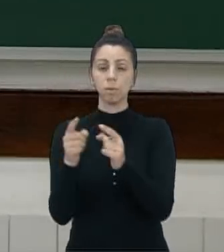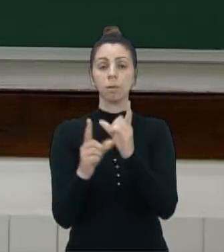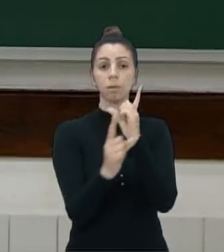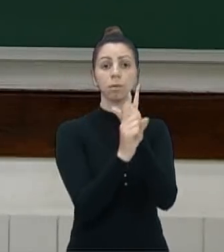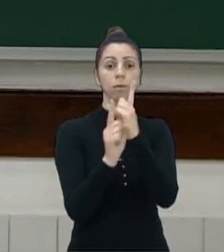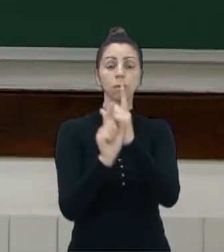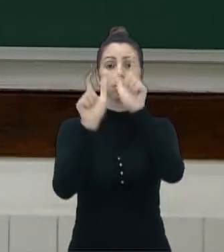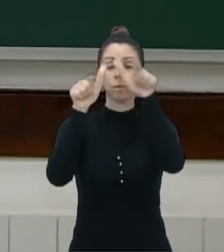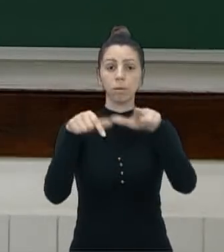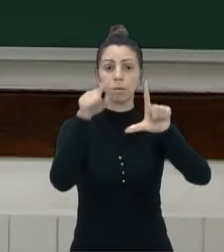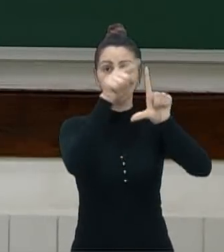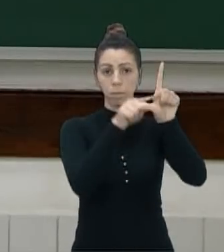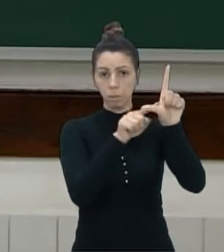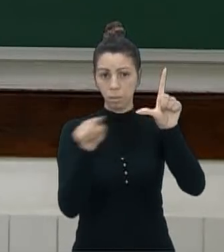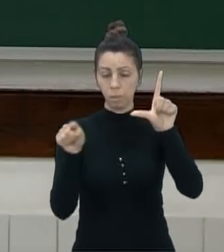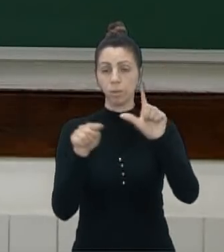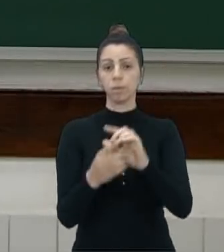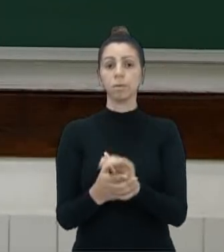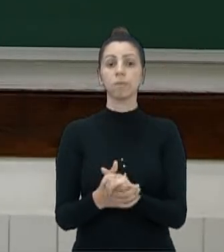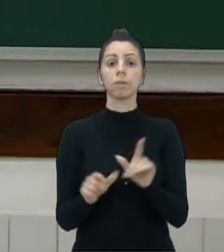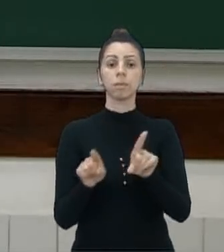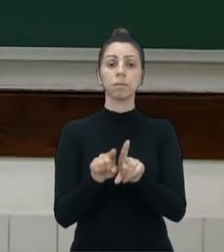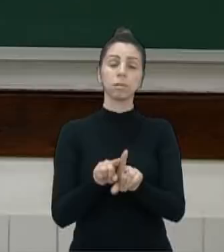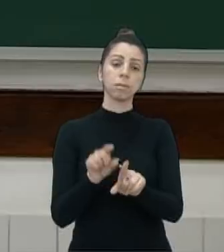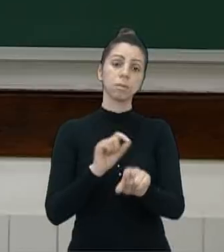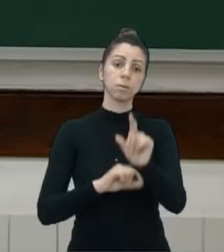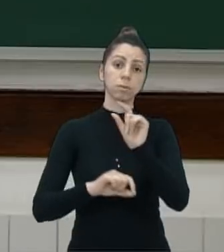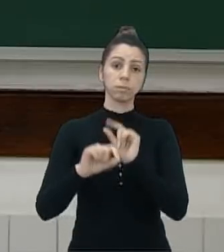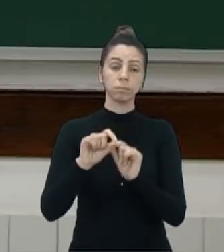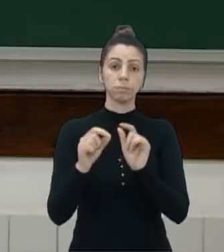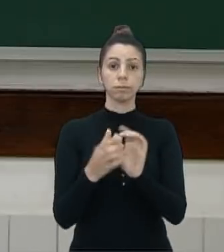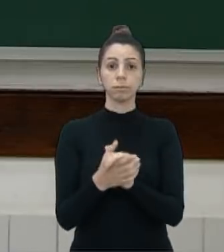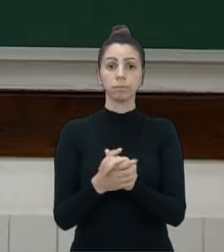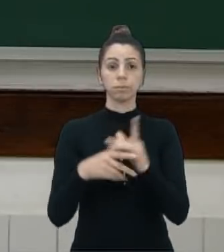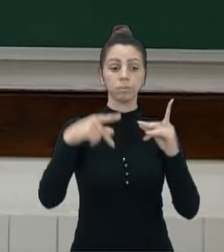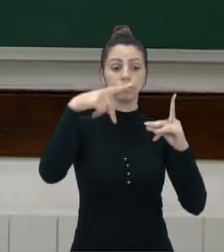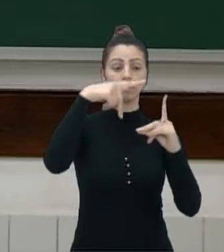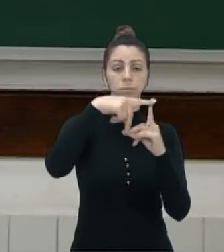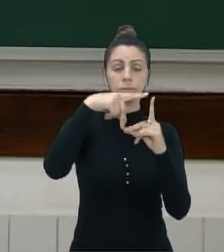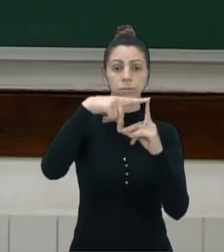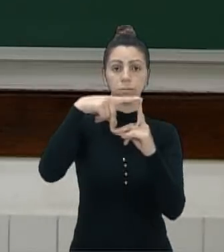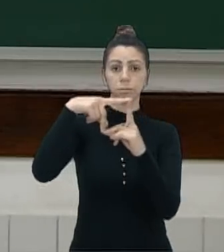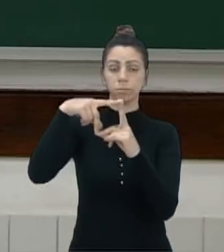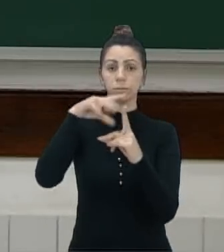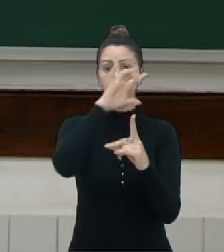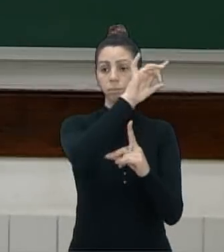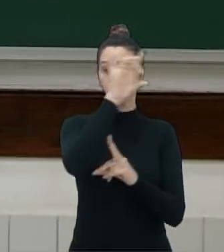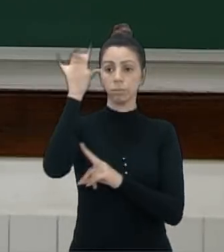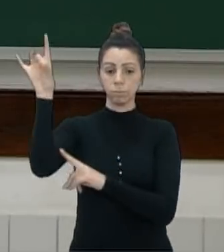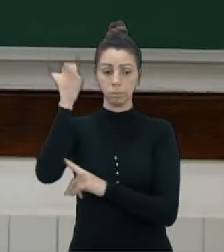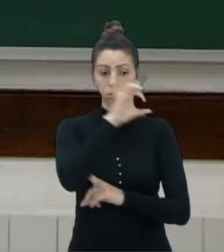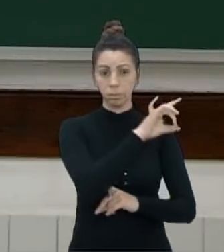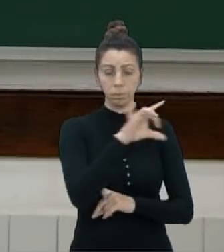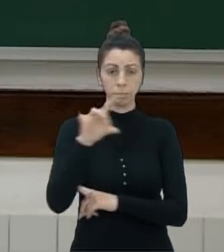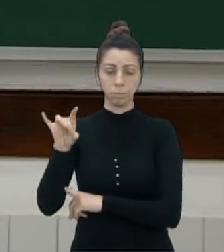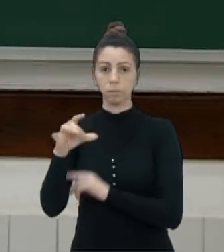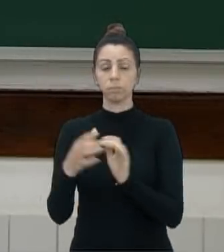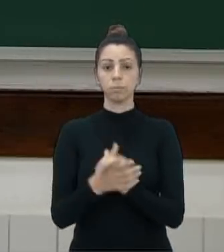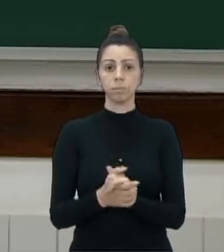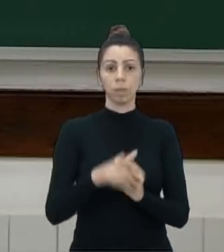localização para vocês. Falamos também sobre o quadrante, que cada quadrante tem a sua